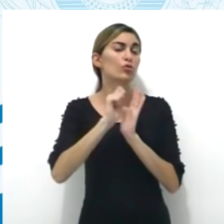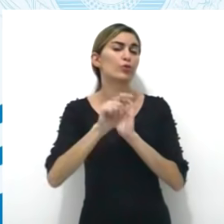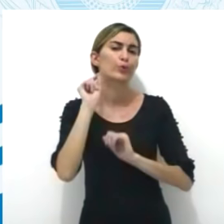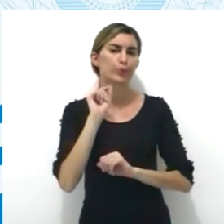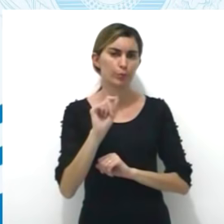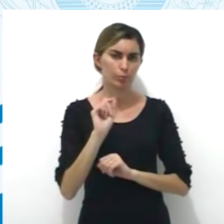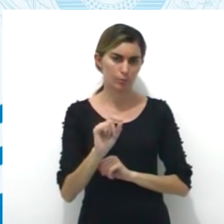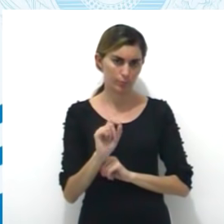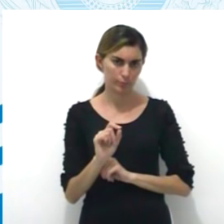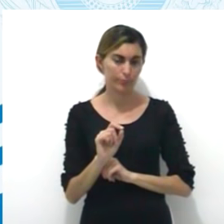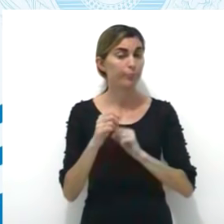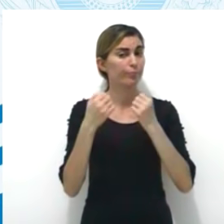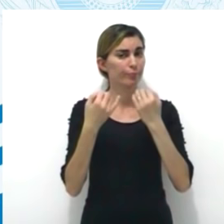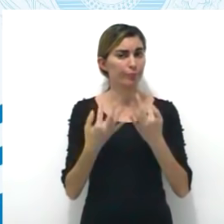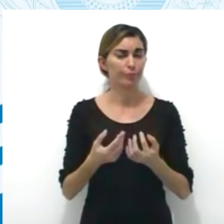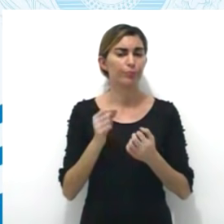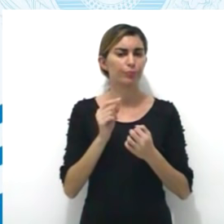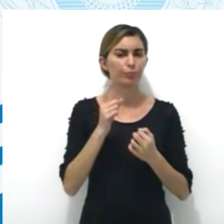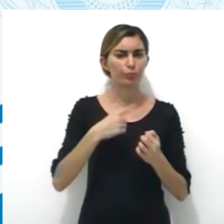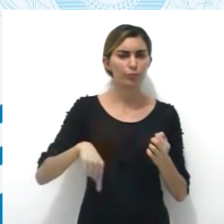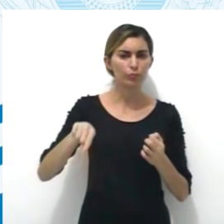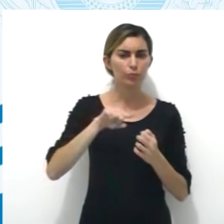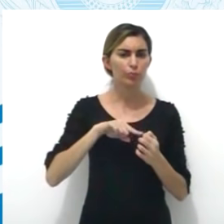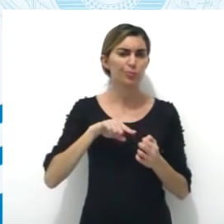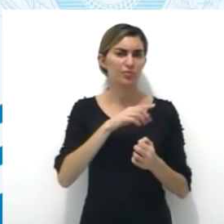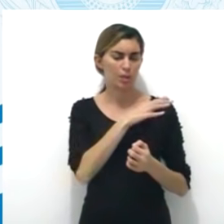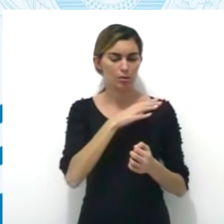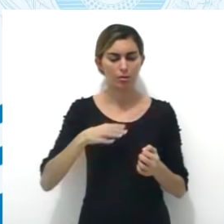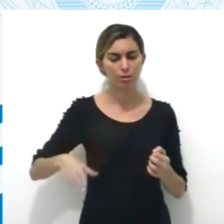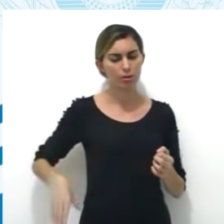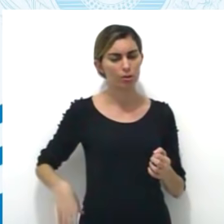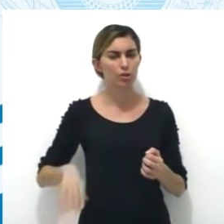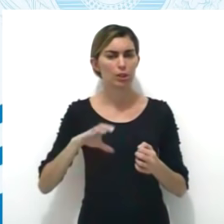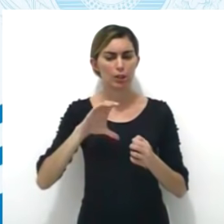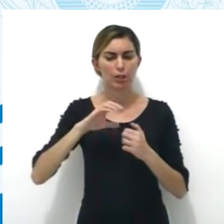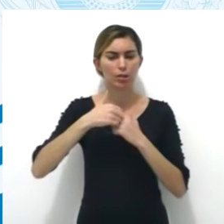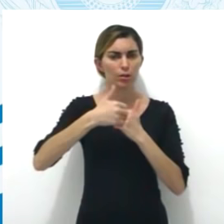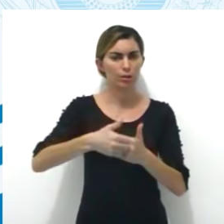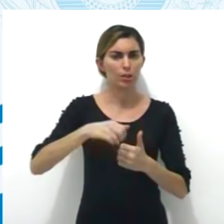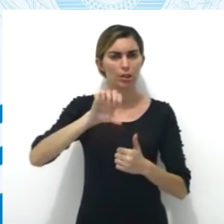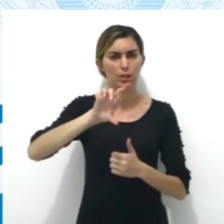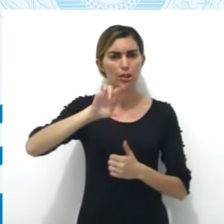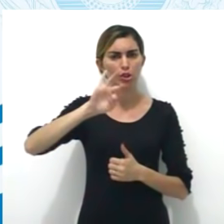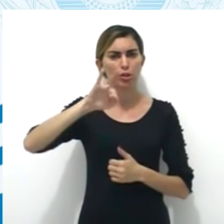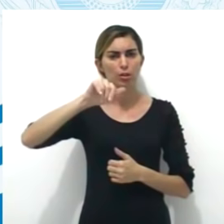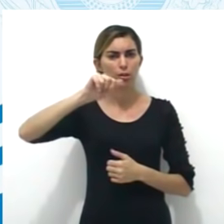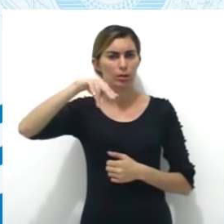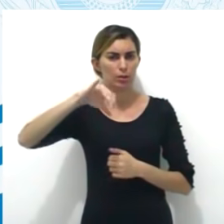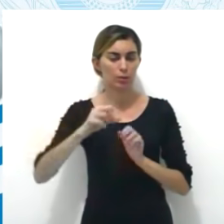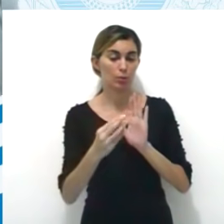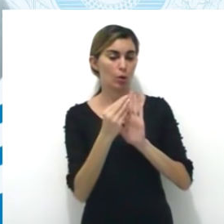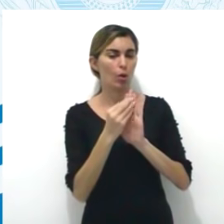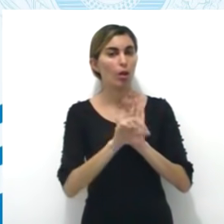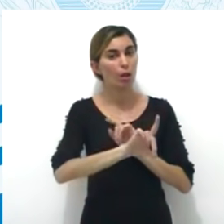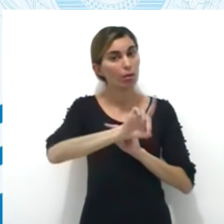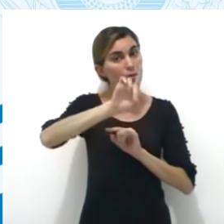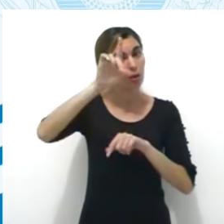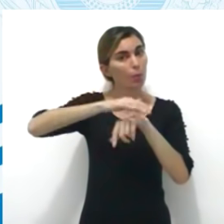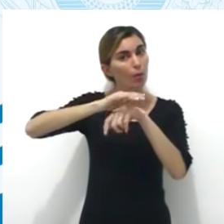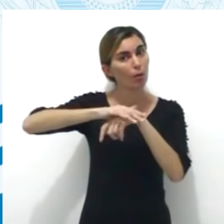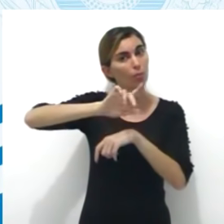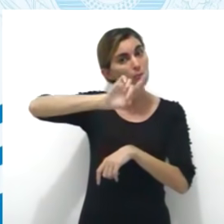escrito o quê? O que é que o nosso cristianismo ele coloca? Que